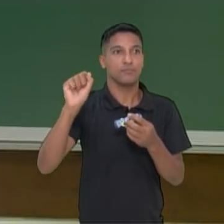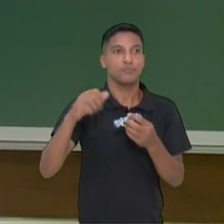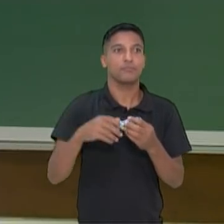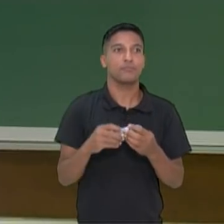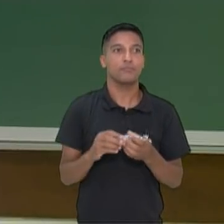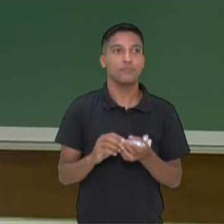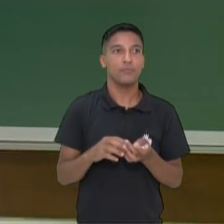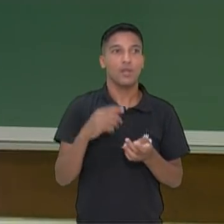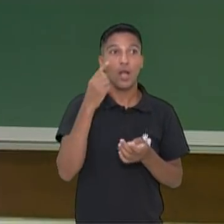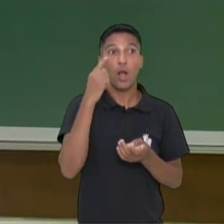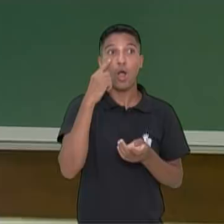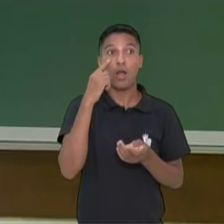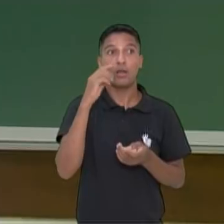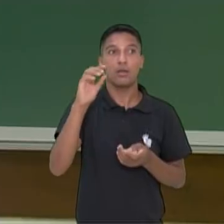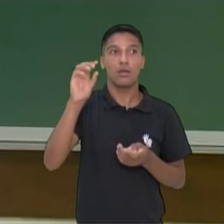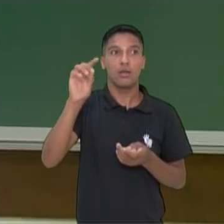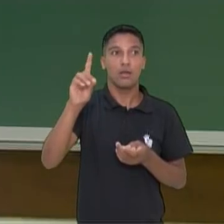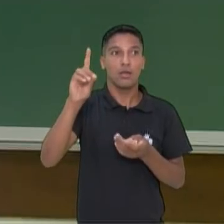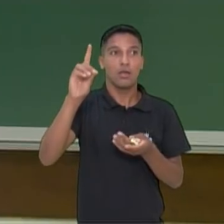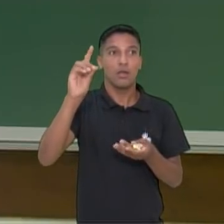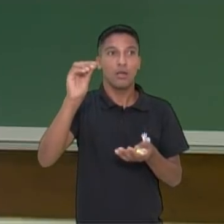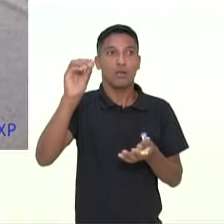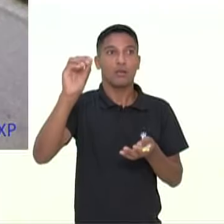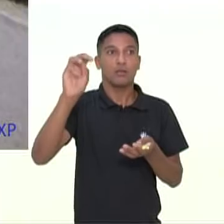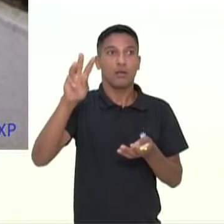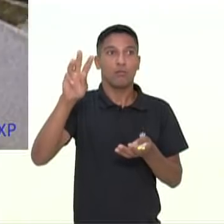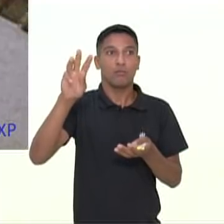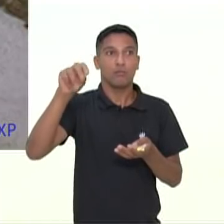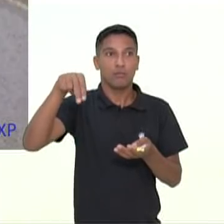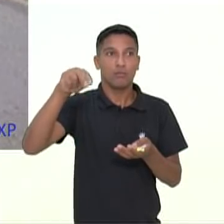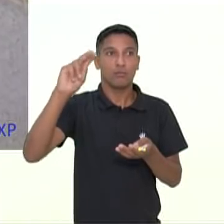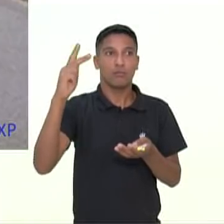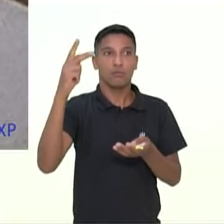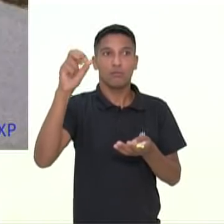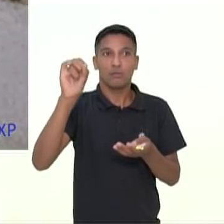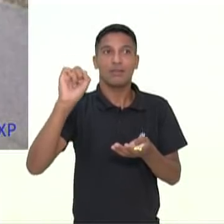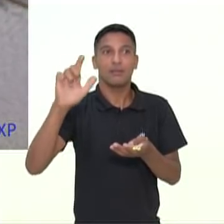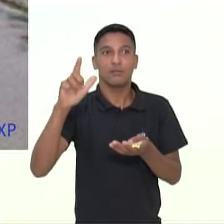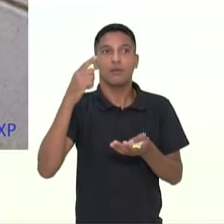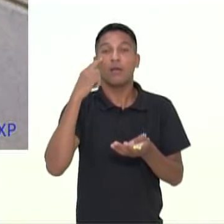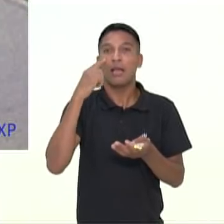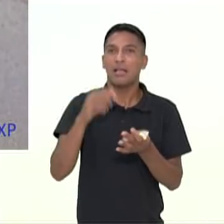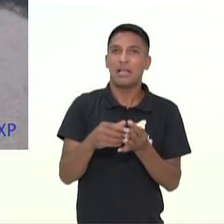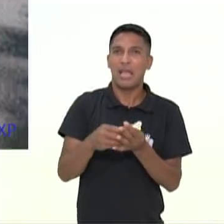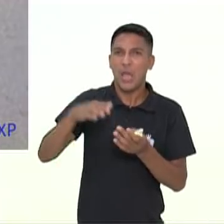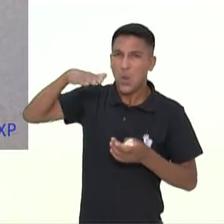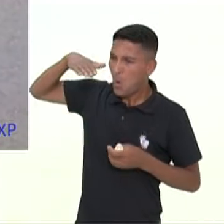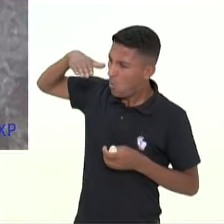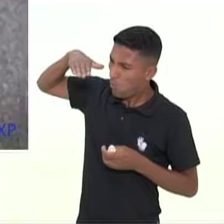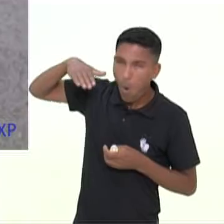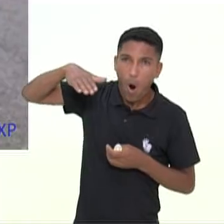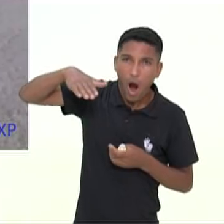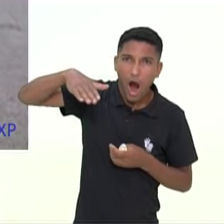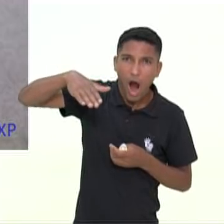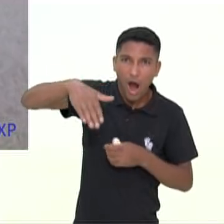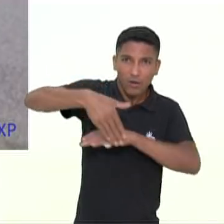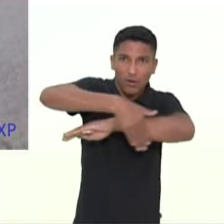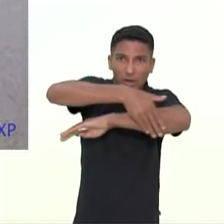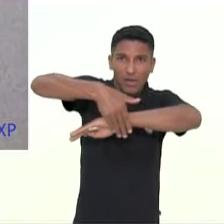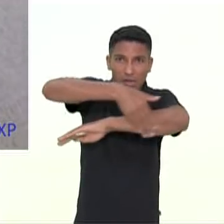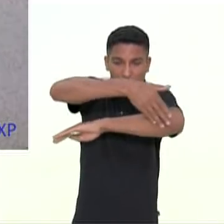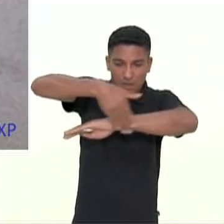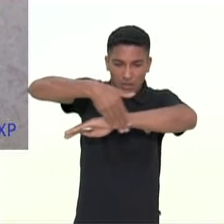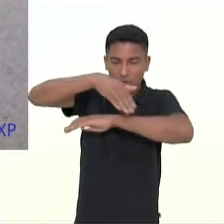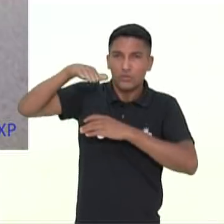O downhill speed ou stand-up é a descida de ladeiras na maior velocidade possível.